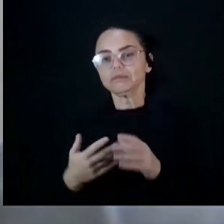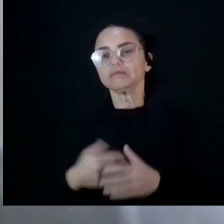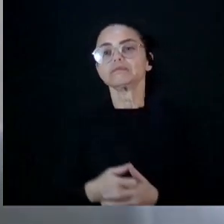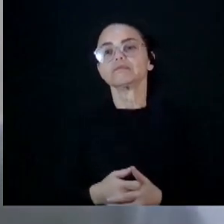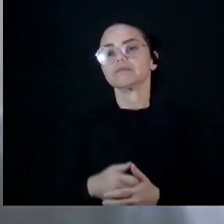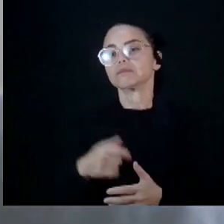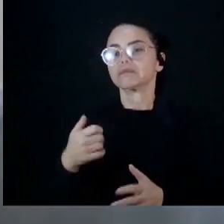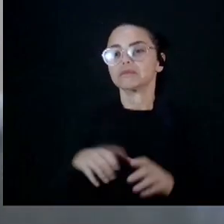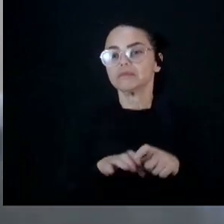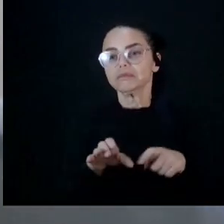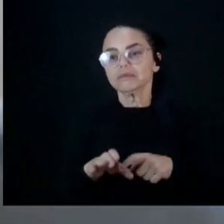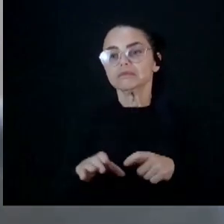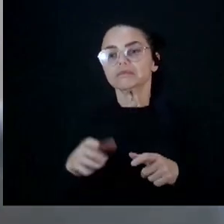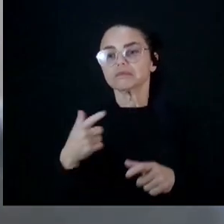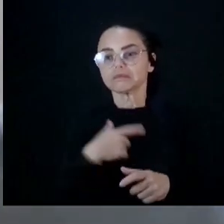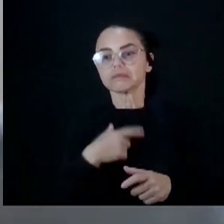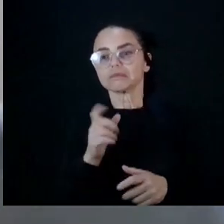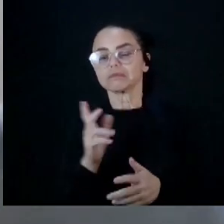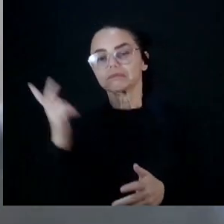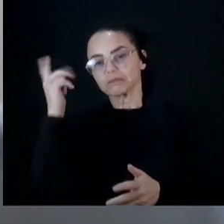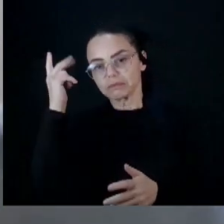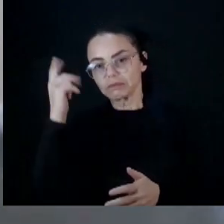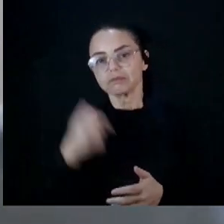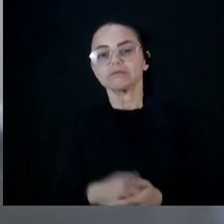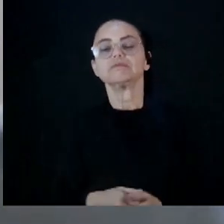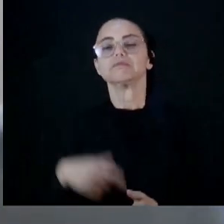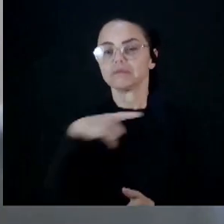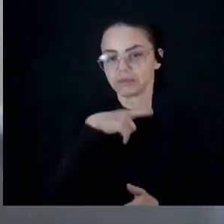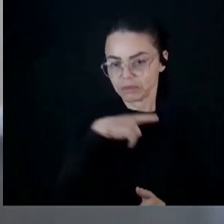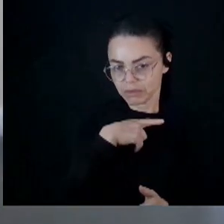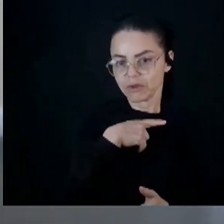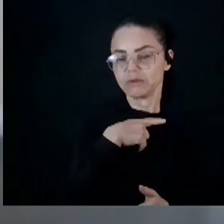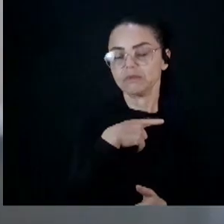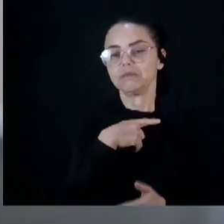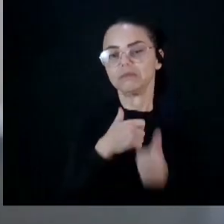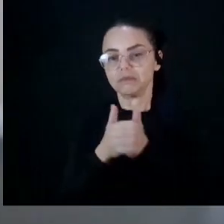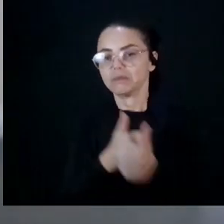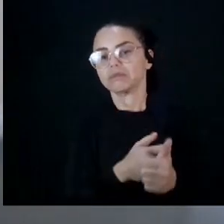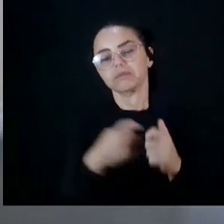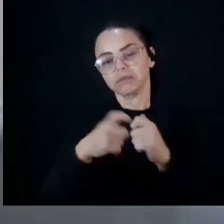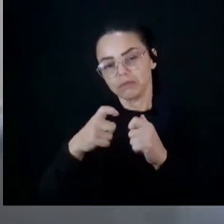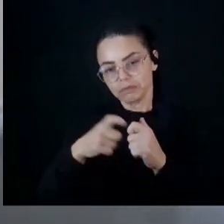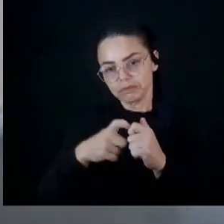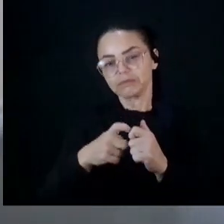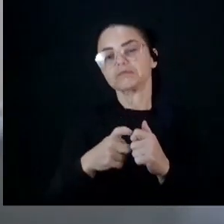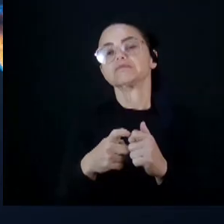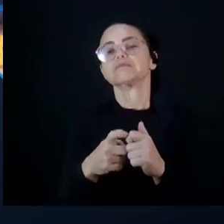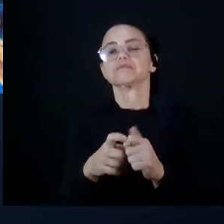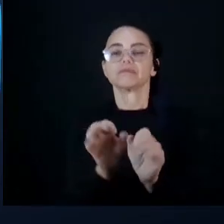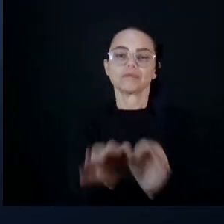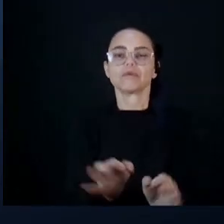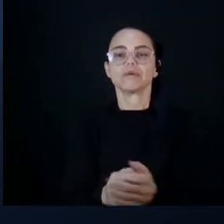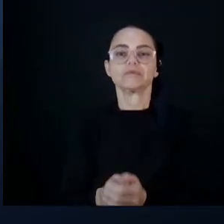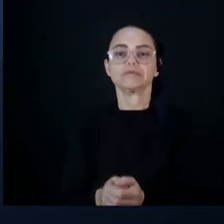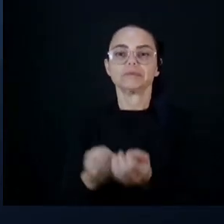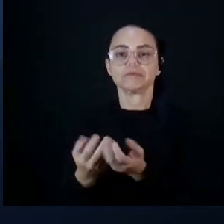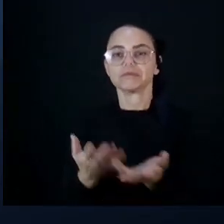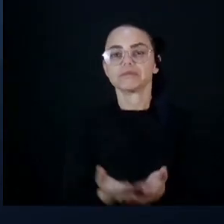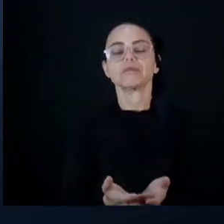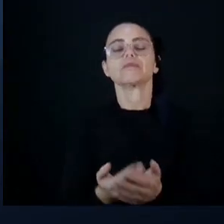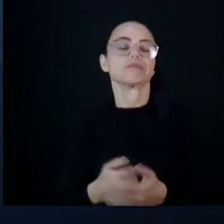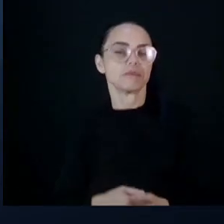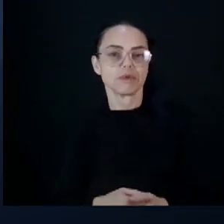coisa, né? Eles naturalmente têm aí um acompanhamento médico, então isso com certeza é entregue a algum tipo de